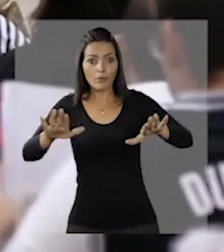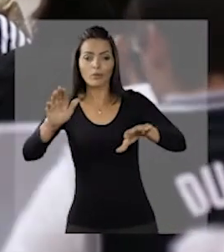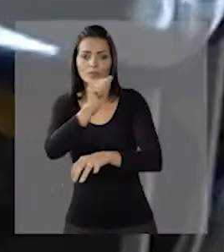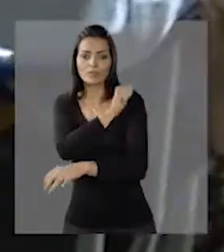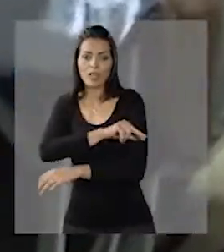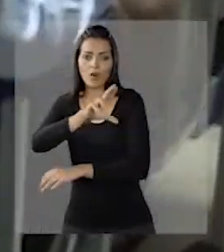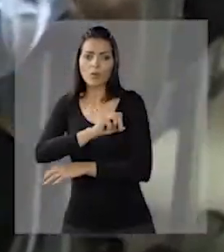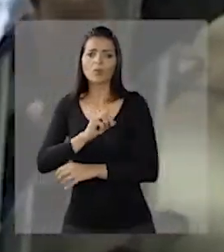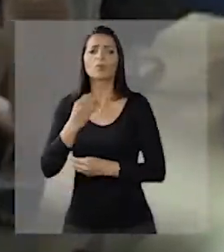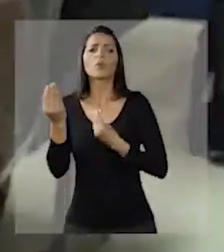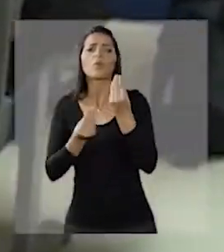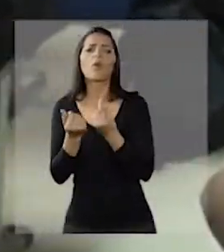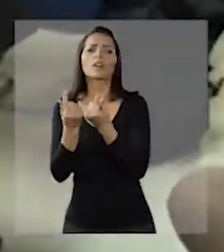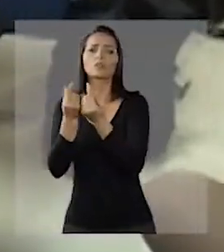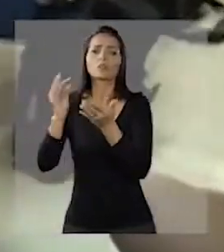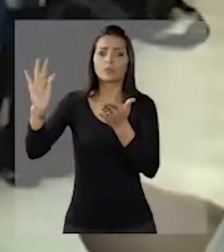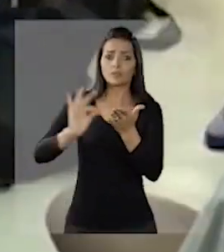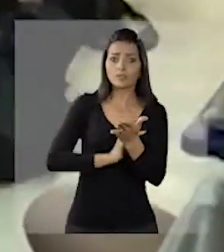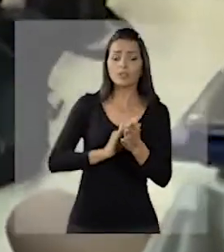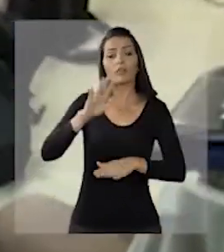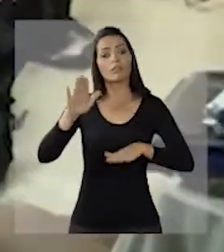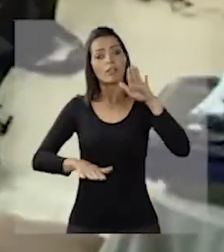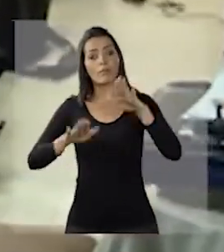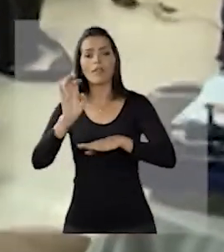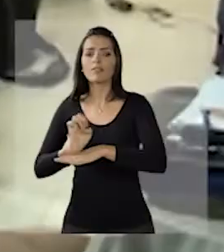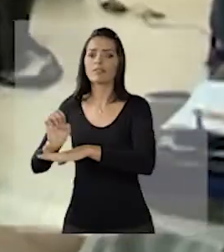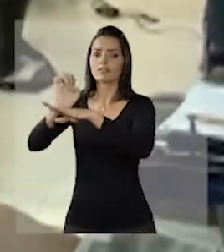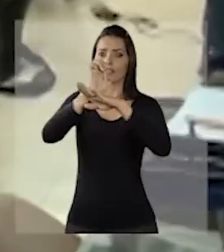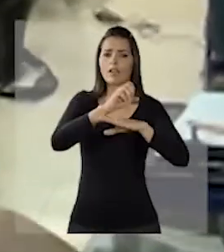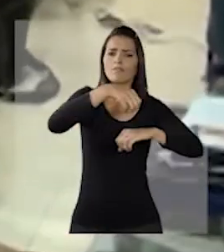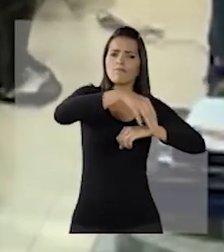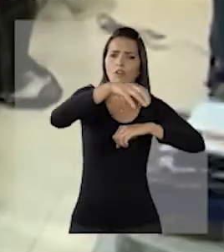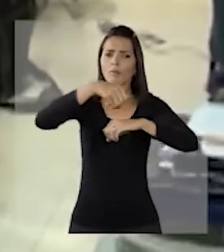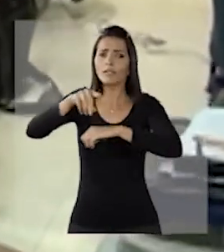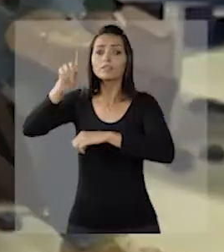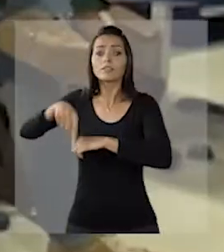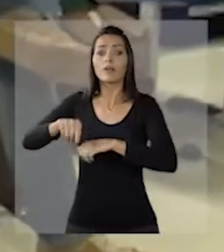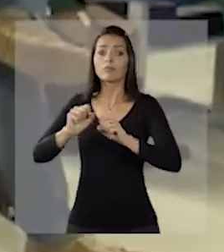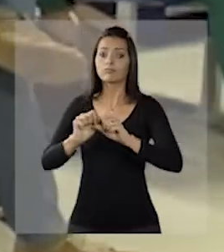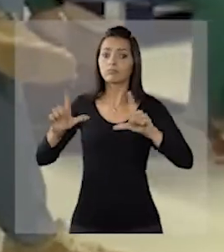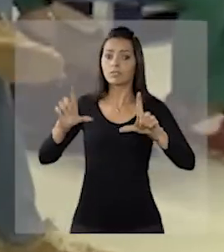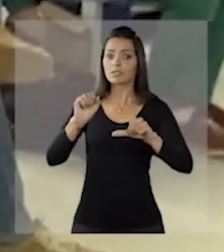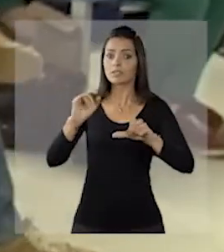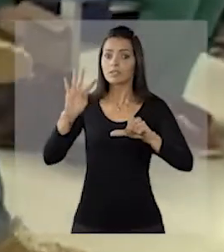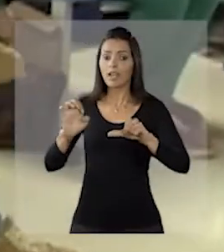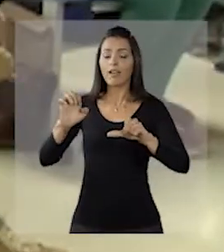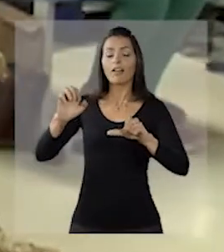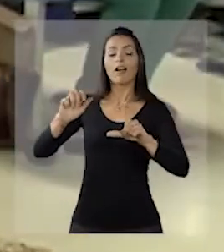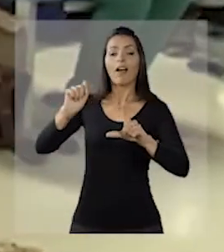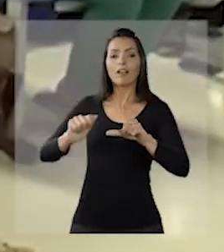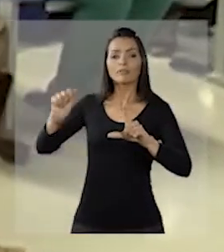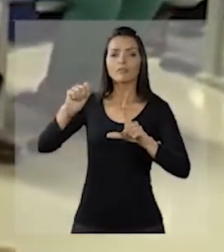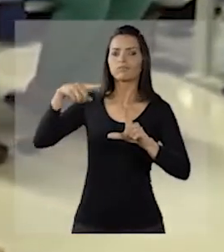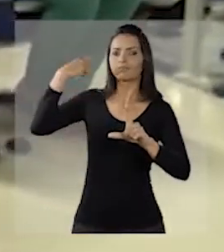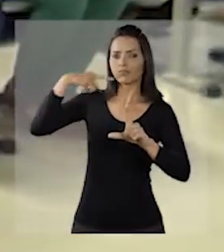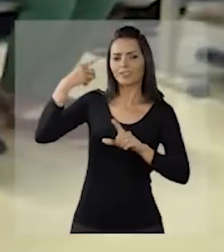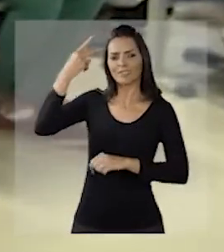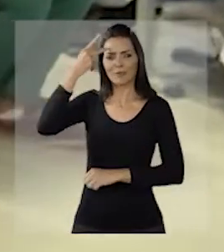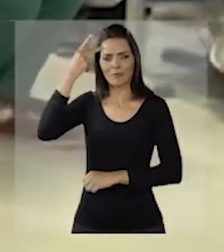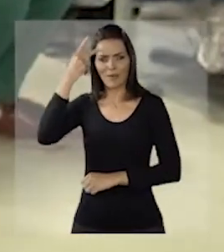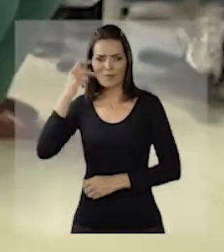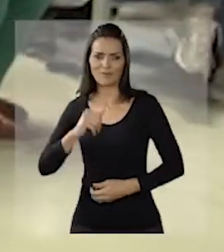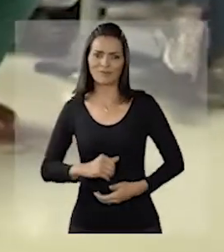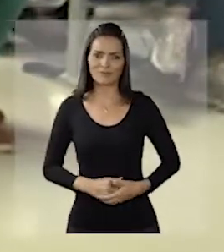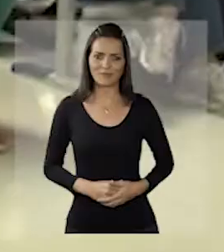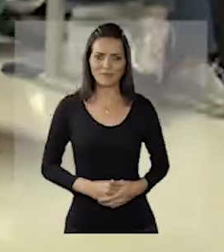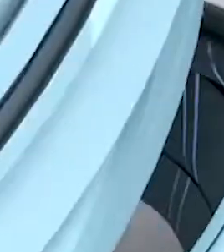alunos. A taxa de inscrição varia para cada estado. Todas as informações estão no site da Associação dos Advogados